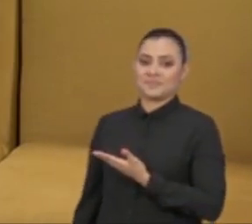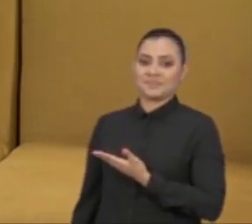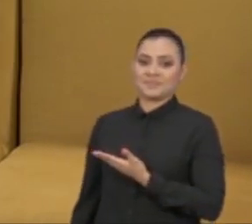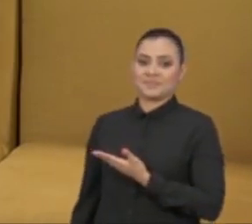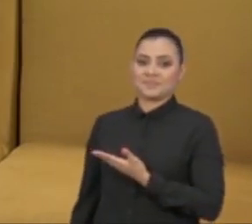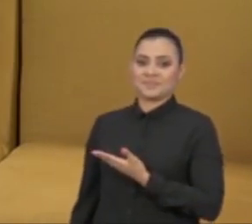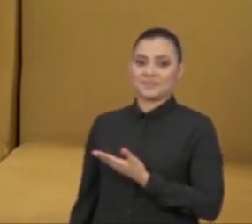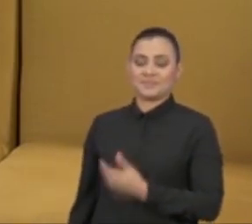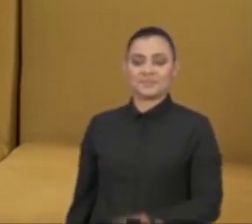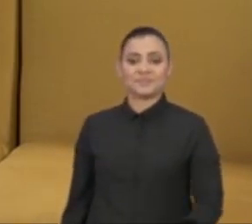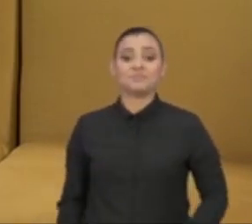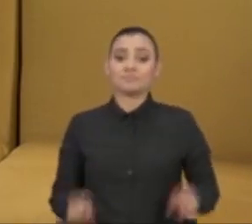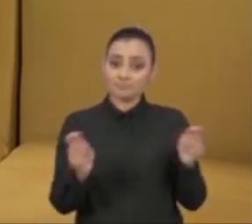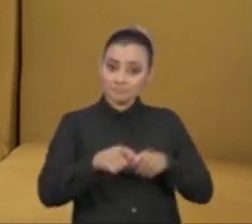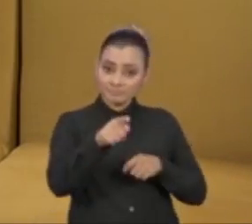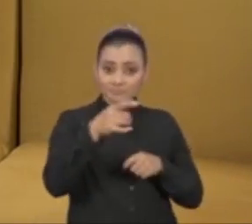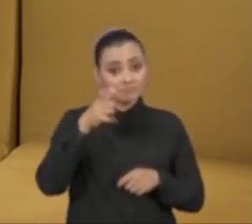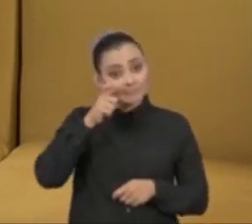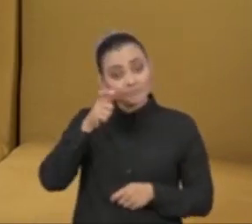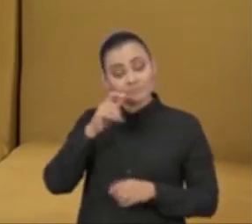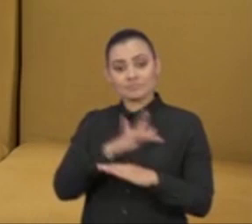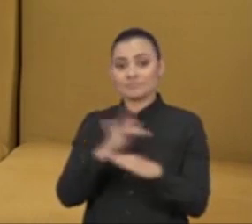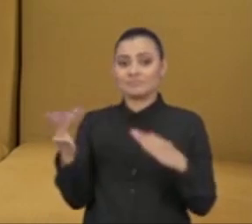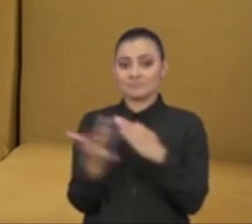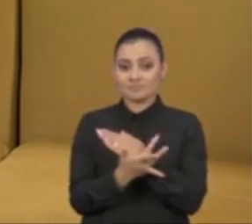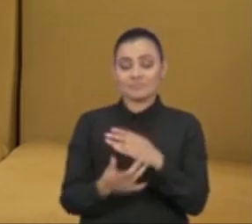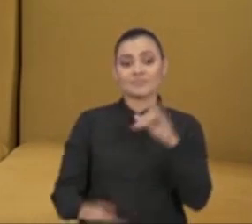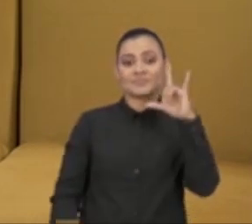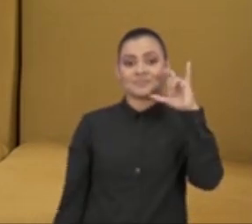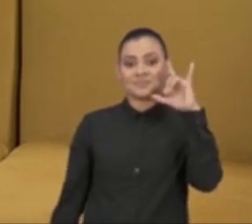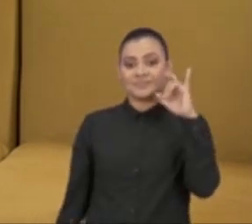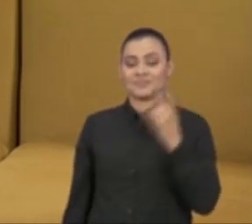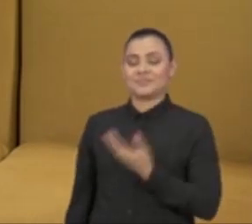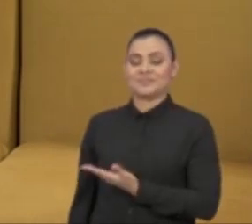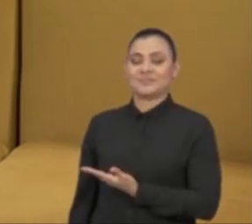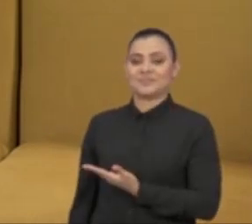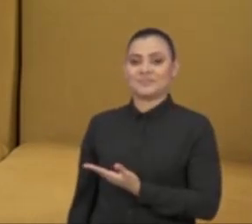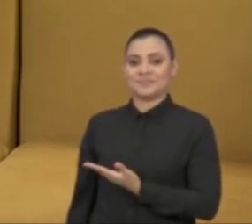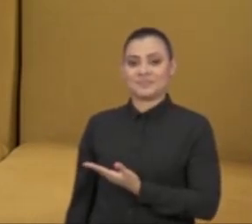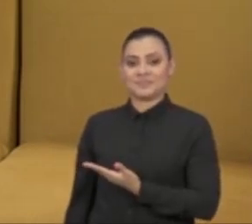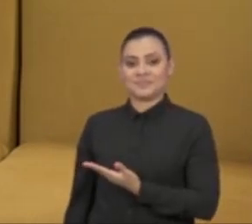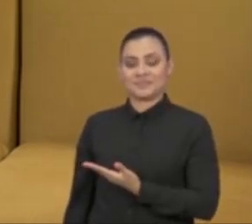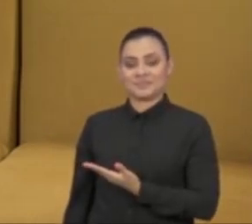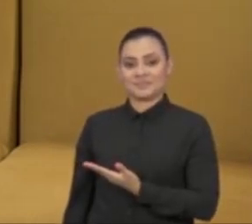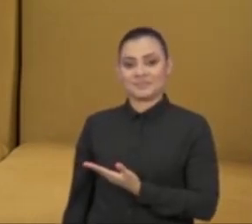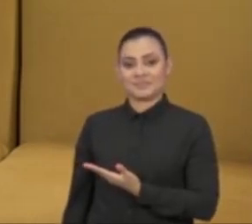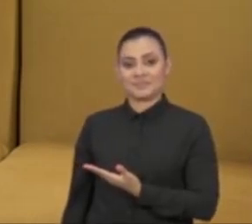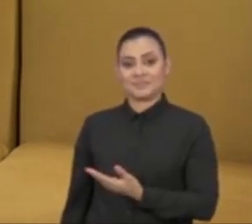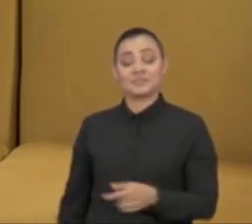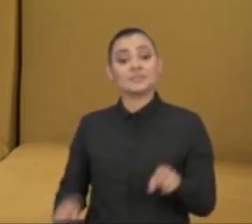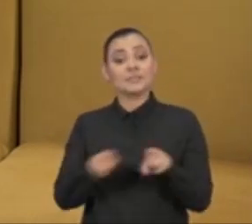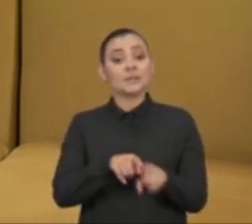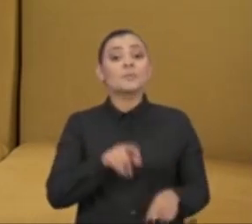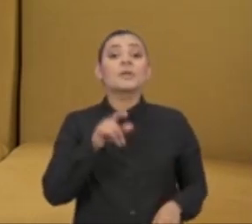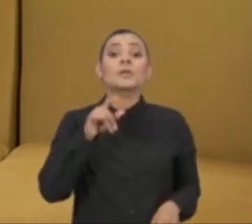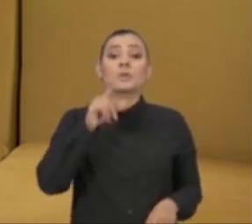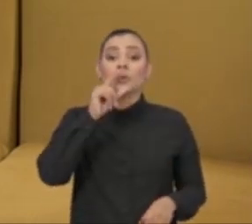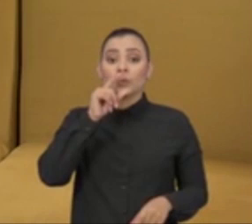JC1. Além disso, você também nos acompanha pelas redes sociais. Nosso Instagram é @jornalismo_tvcultura. No